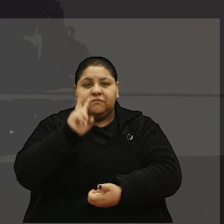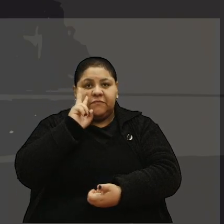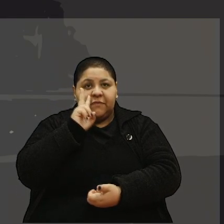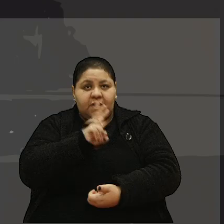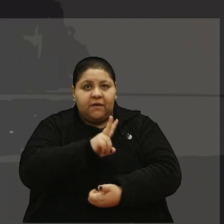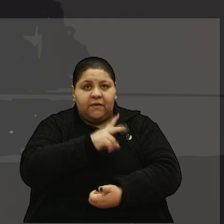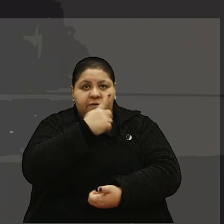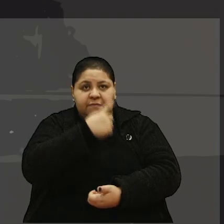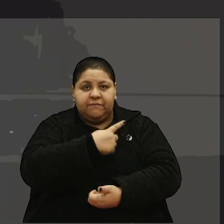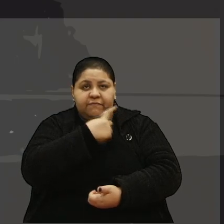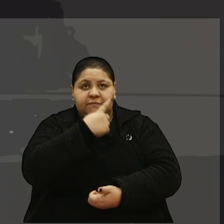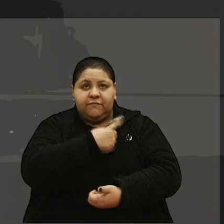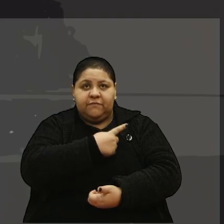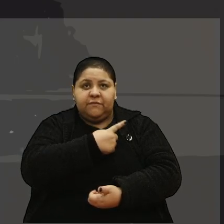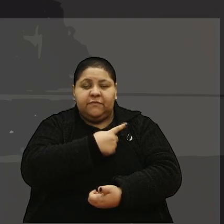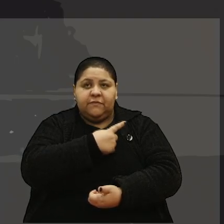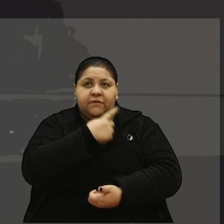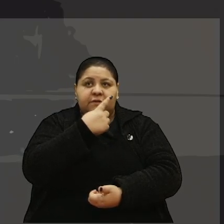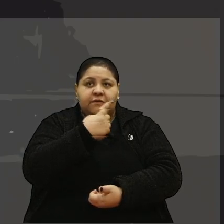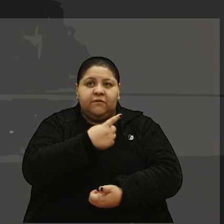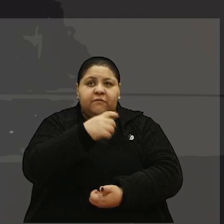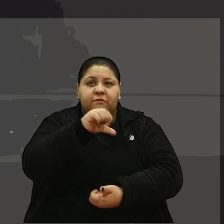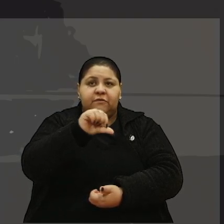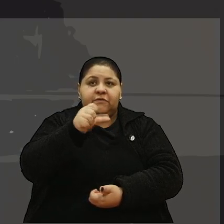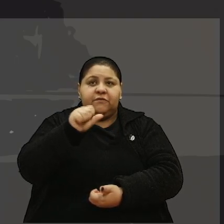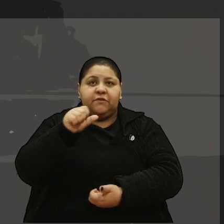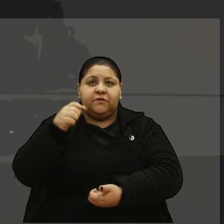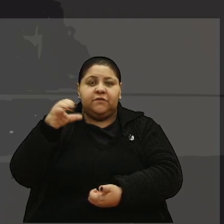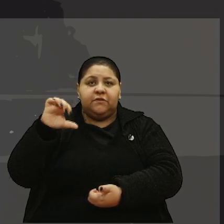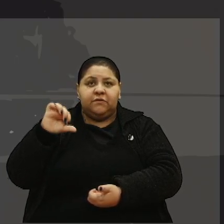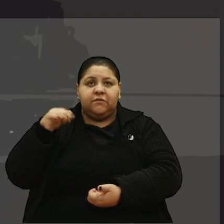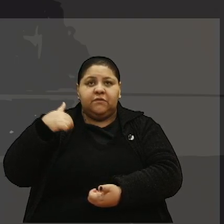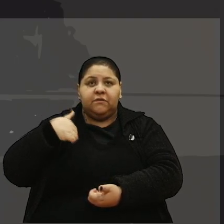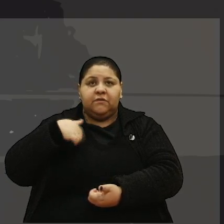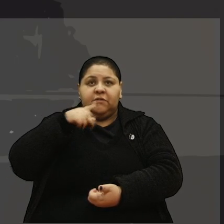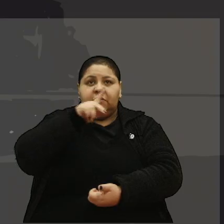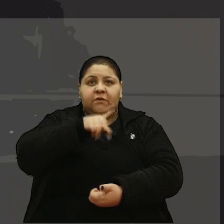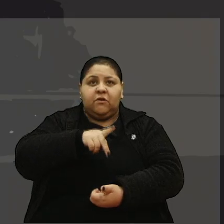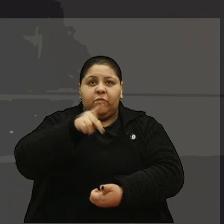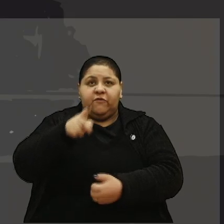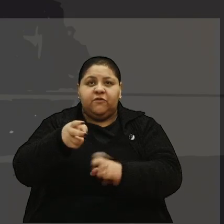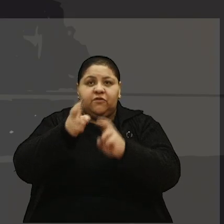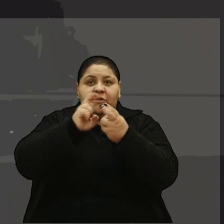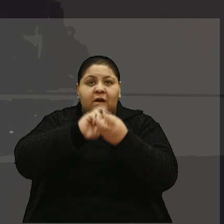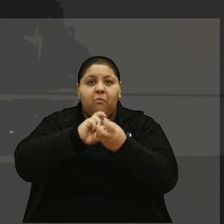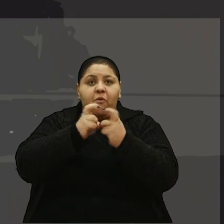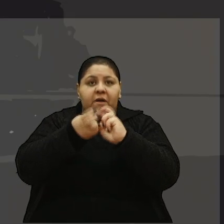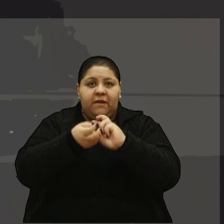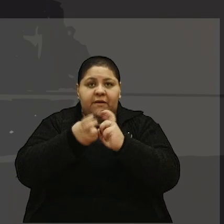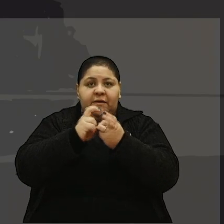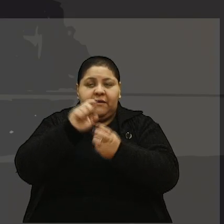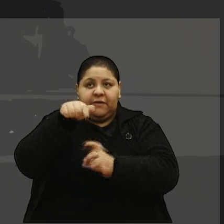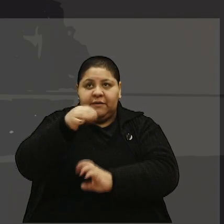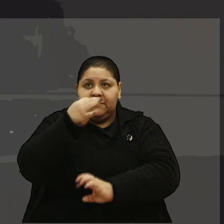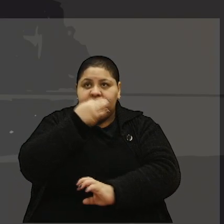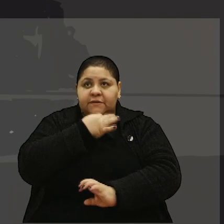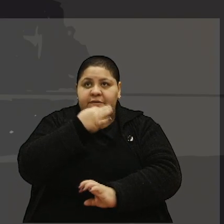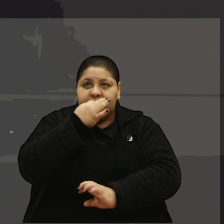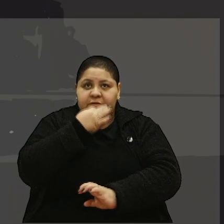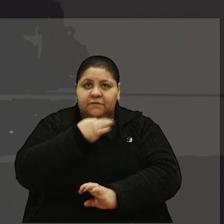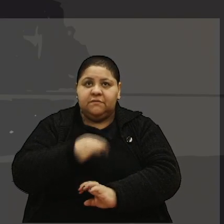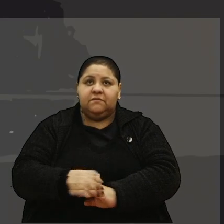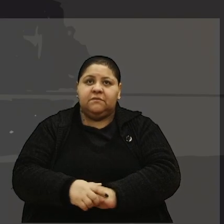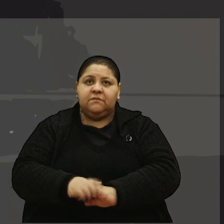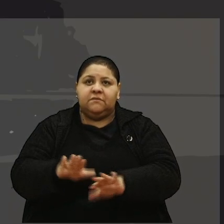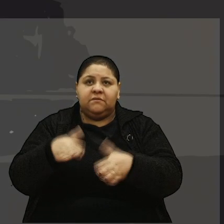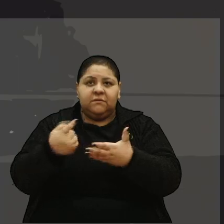vendo, isso aqui foi em 89, quando era professor de capoeira, né? Aqui em Caxias.